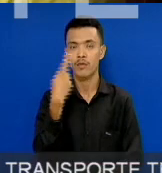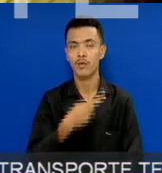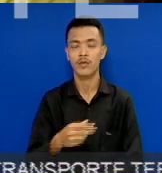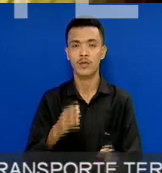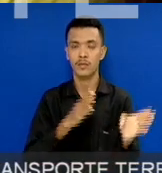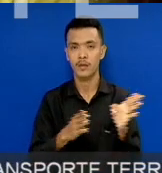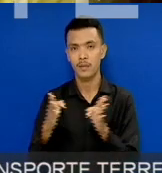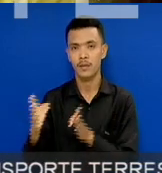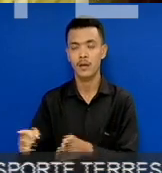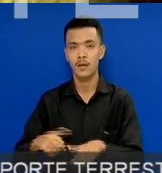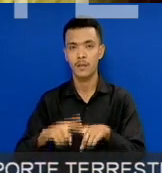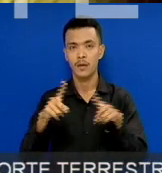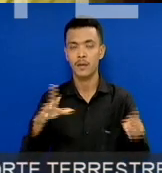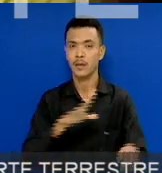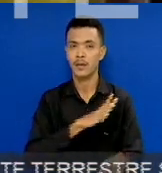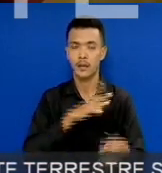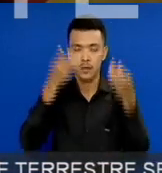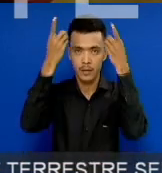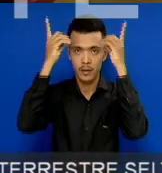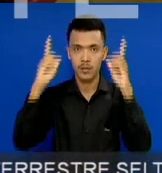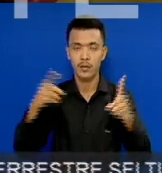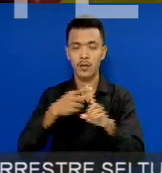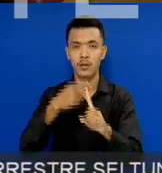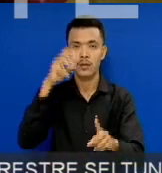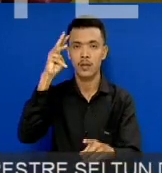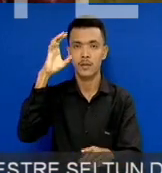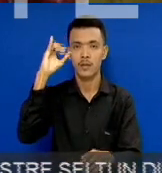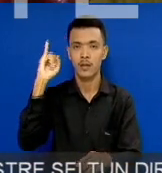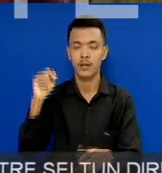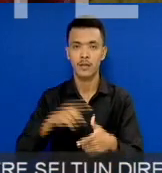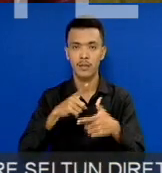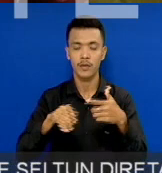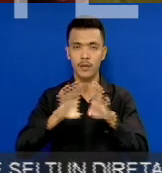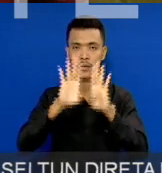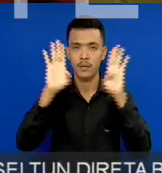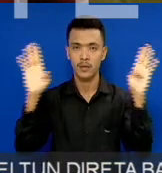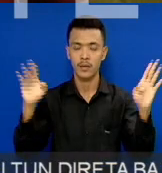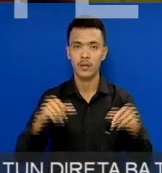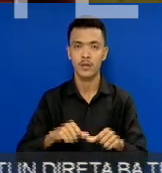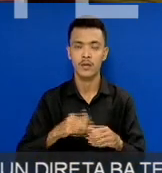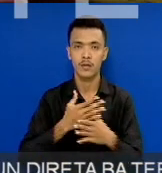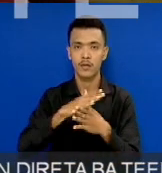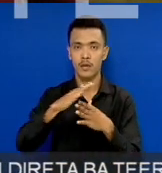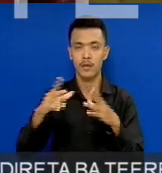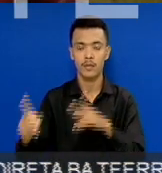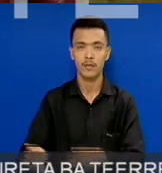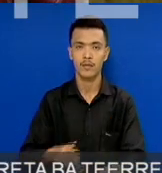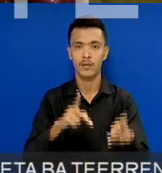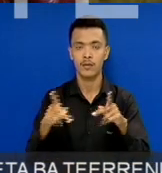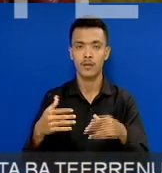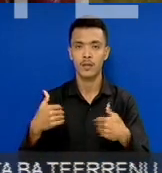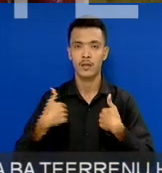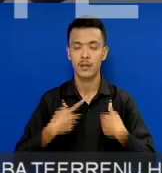Prepara ONA. Mas se a indecisão Husi MC já foi em lançamento, onde distribui para público e o município dele inclui